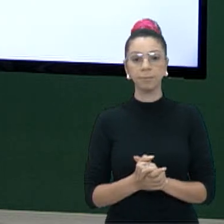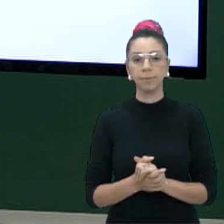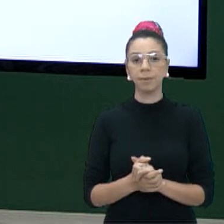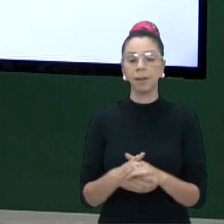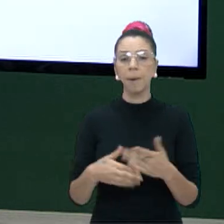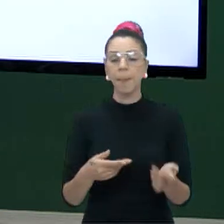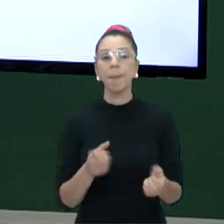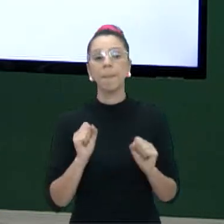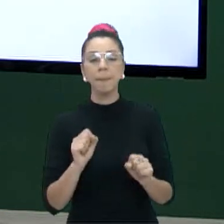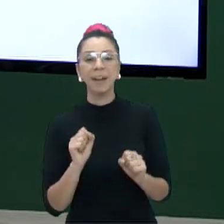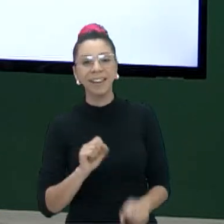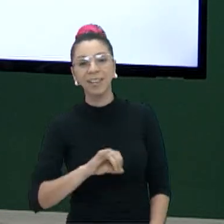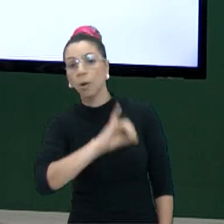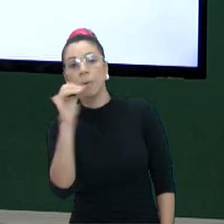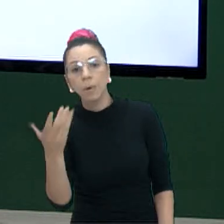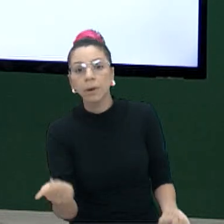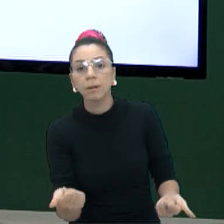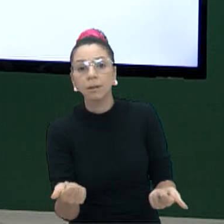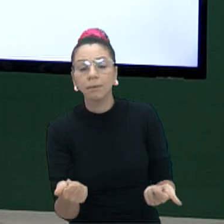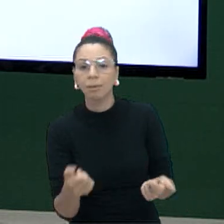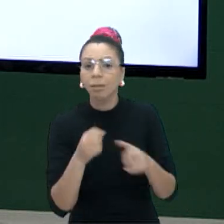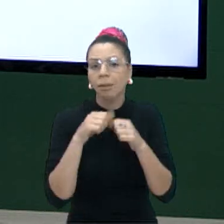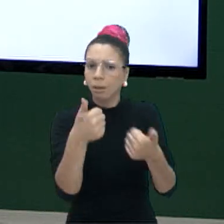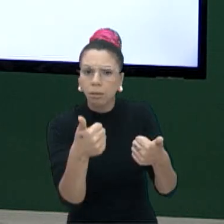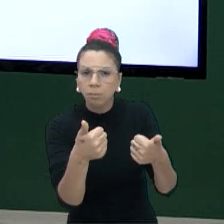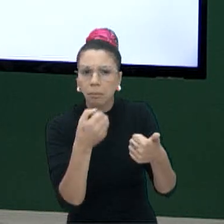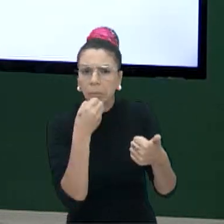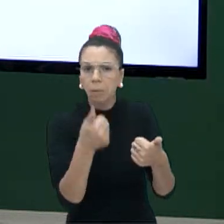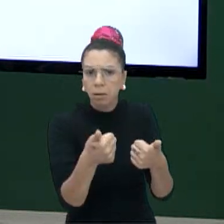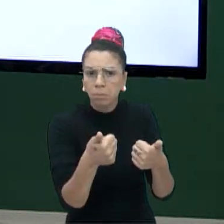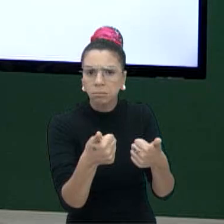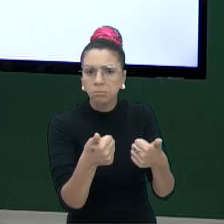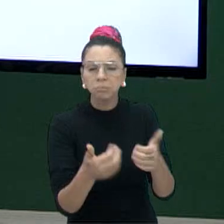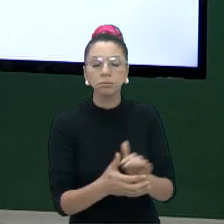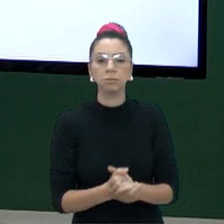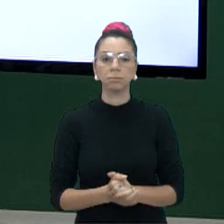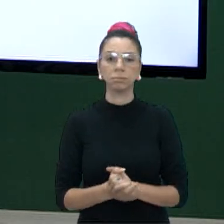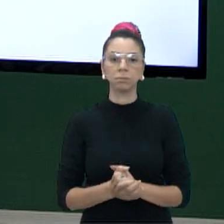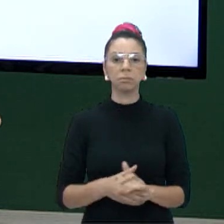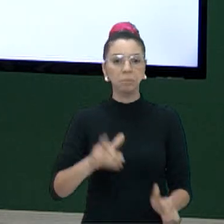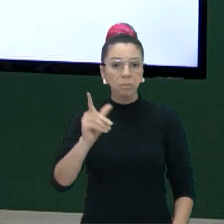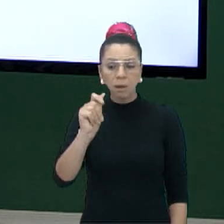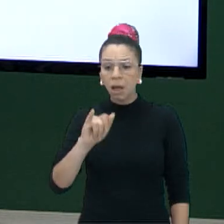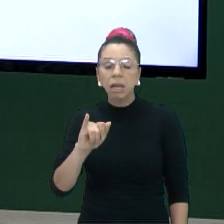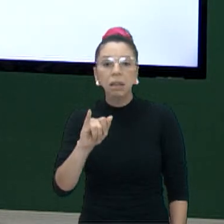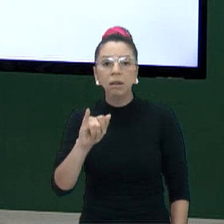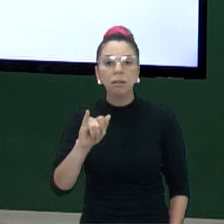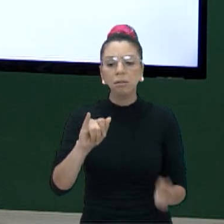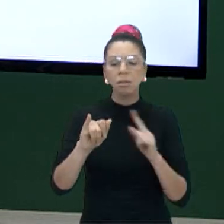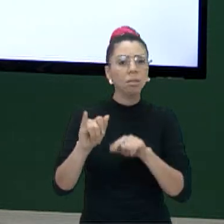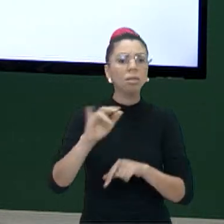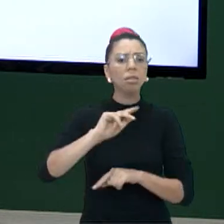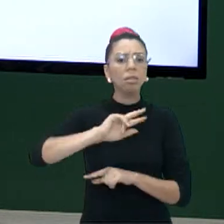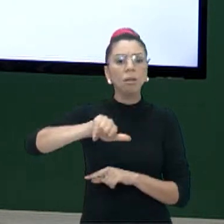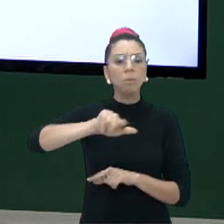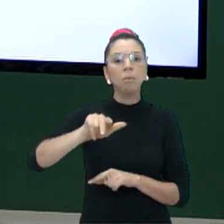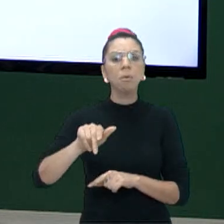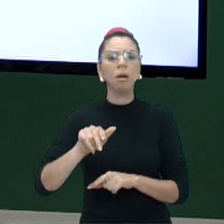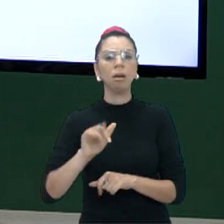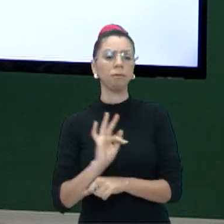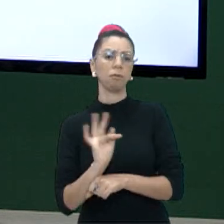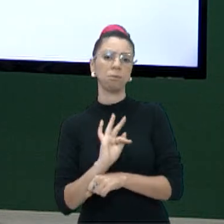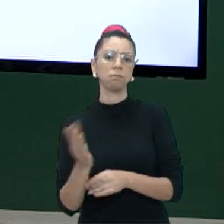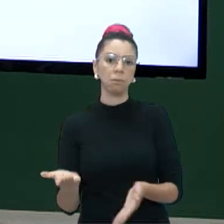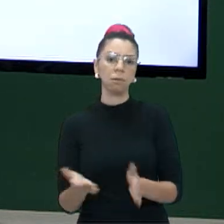Eu posso chegar para vocês e falar, daí, tudo bem? Esse daí não é um português norma culta, moçada. Quando você chega